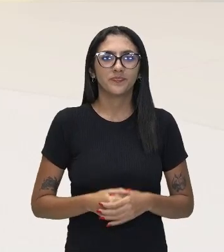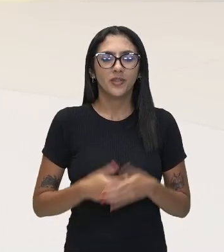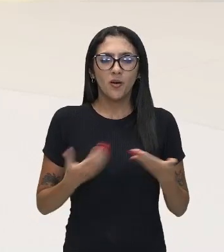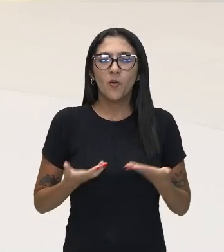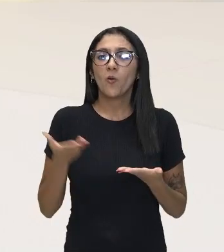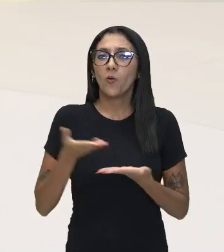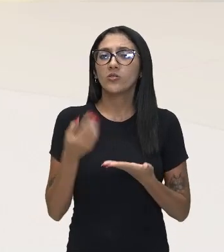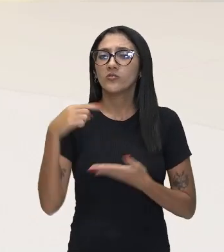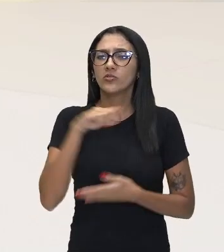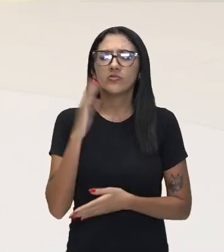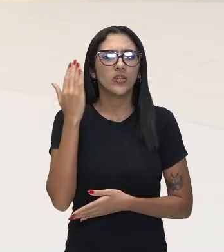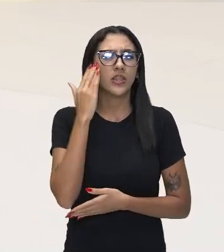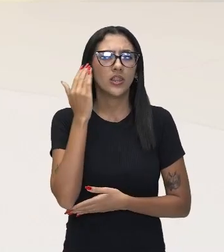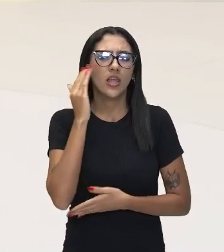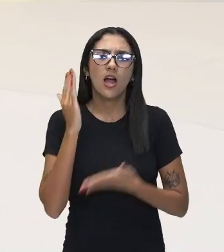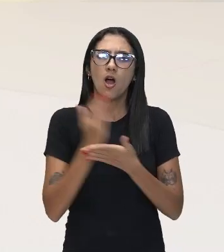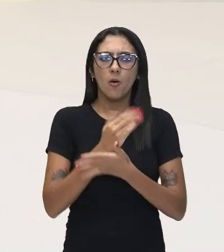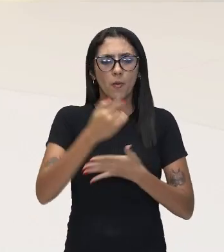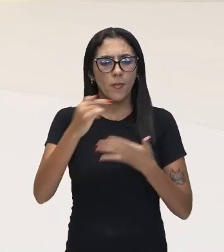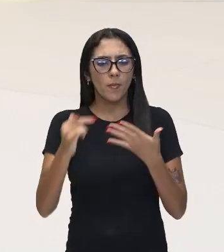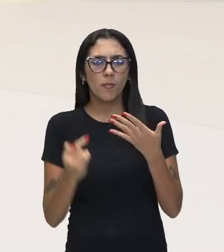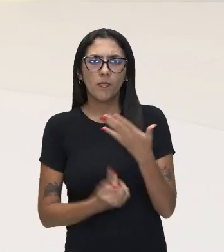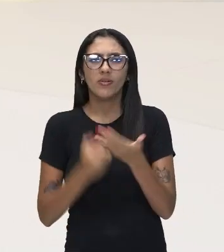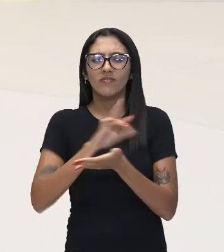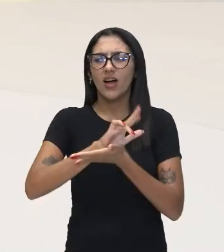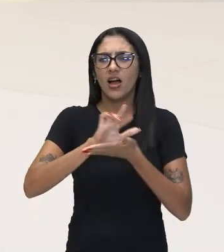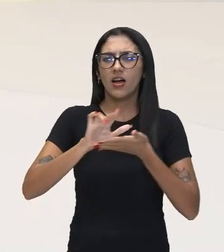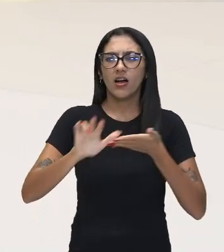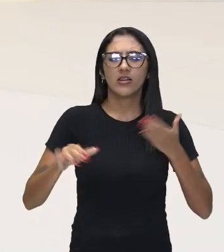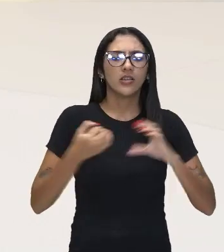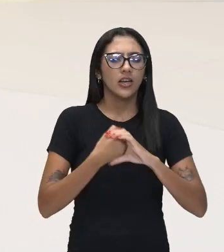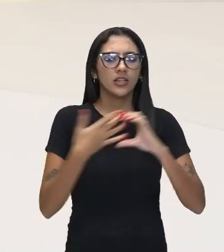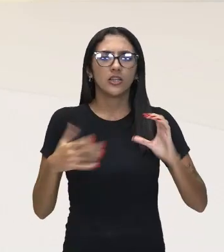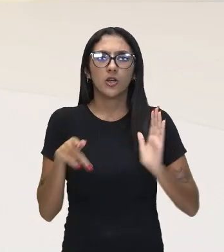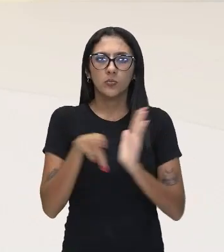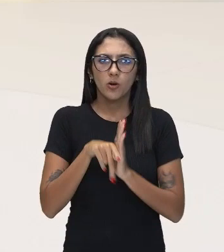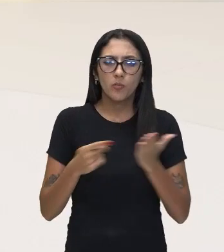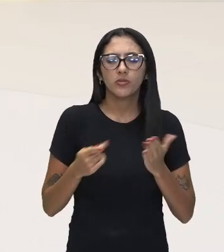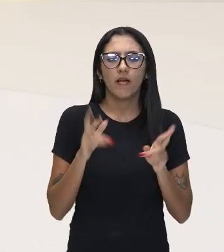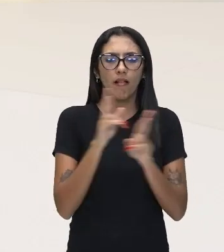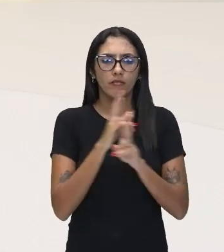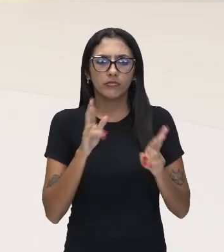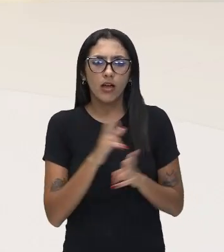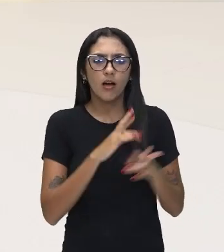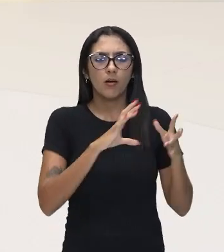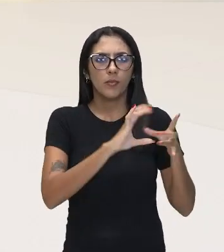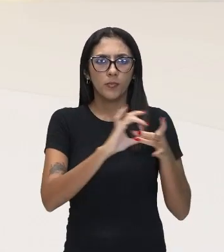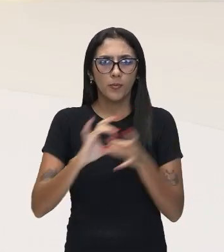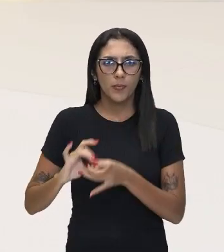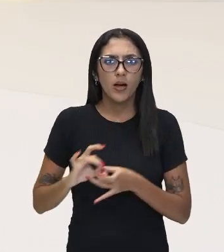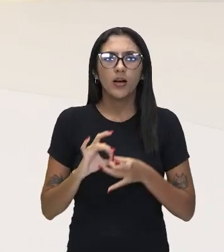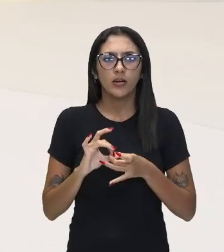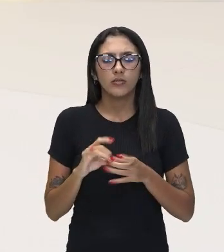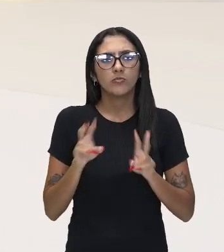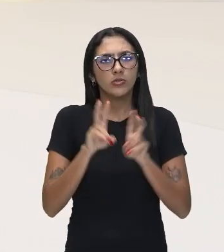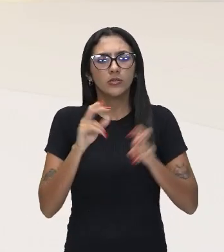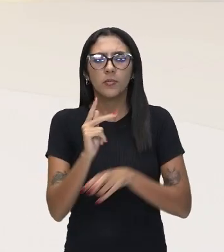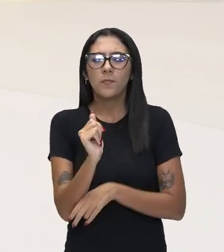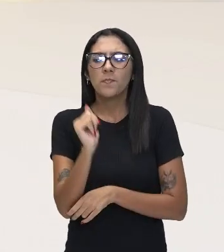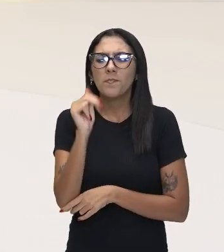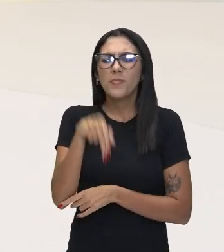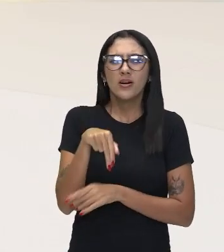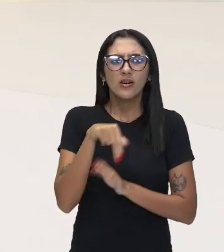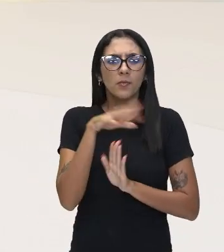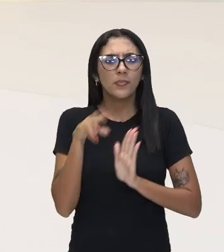entender ali as principais características dessa regionalização, da chamada Pan-Amazônia, né? O